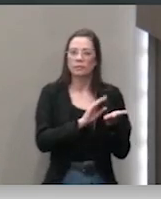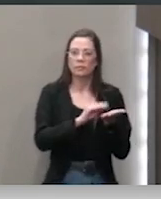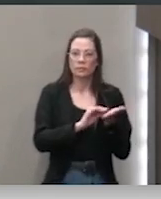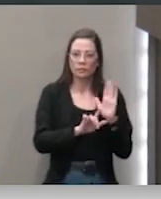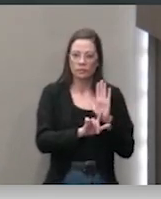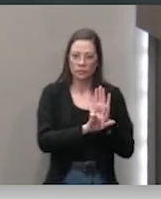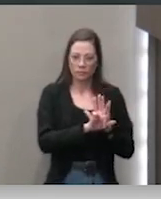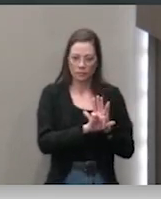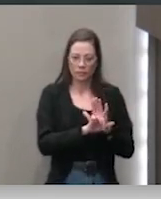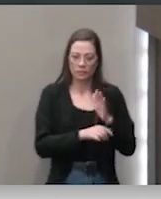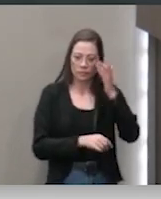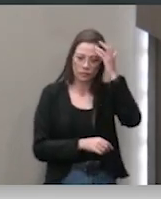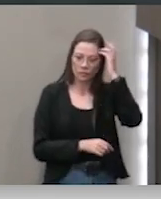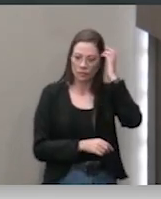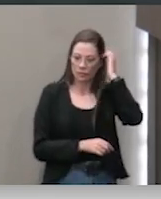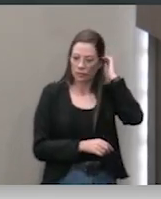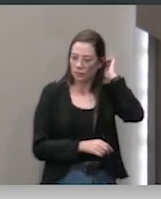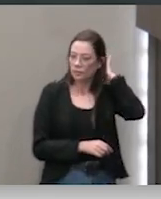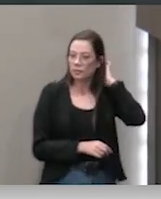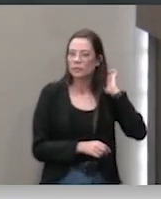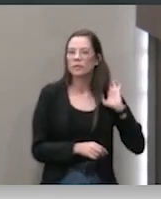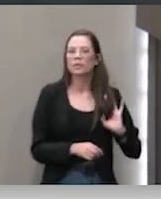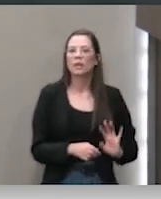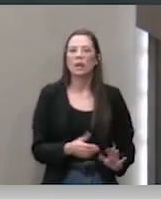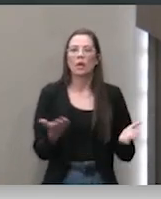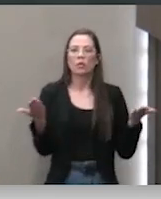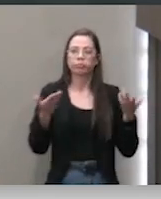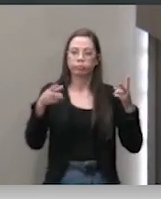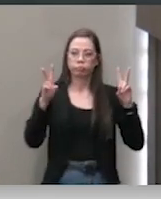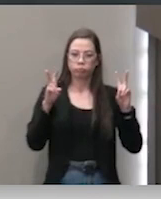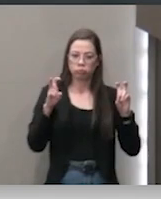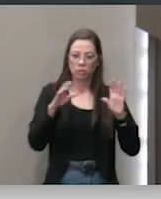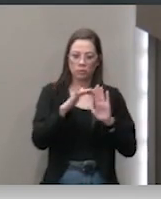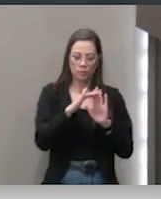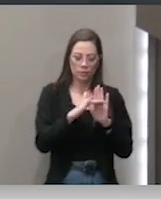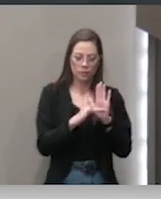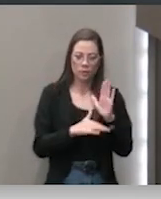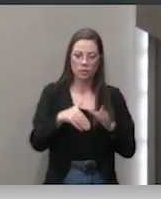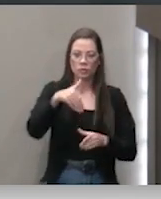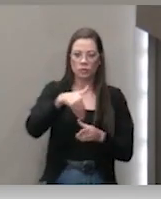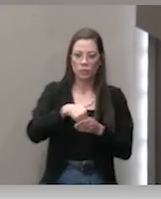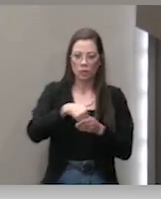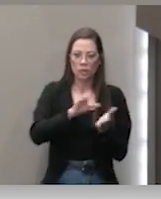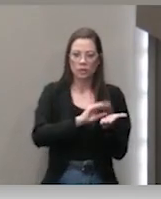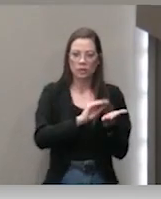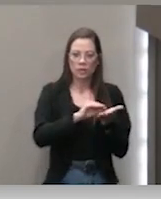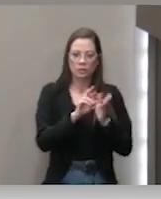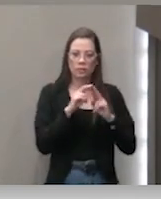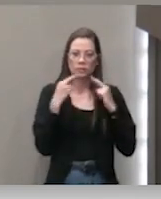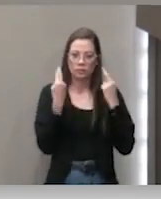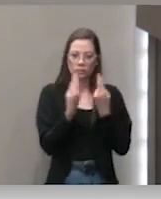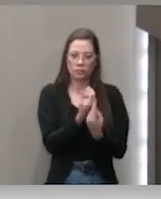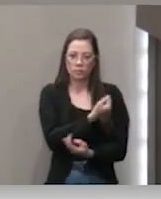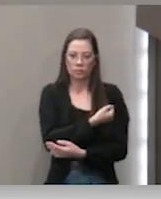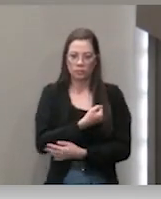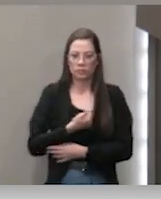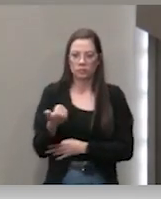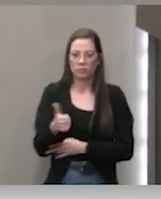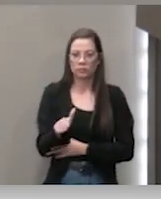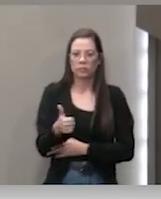Agenda legislativa. Expediente. Votação da ata da reunião plenária número